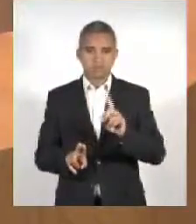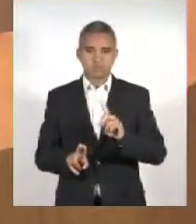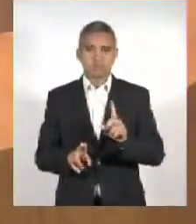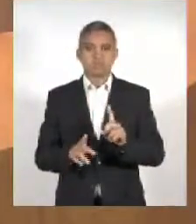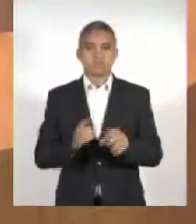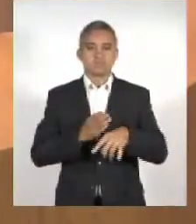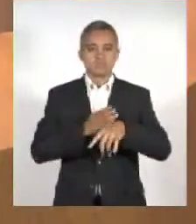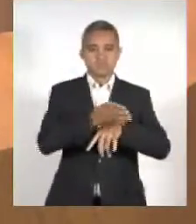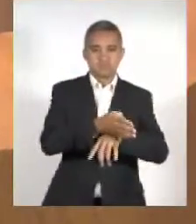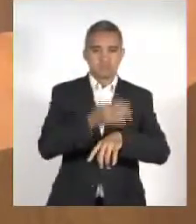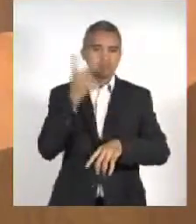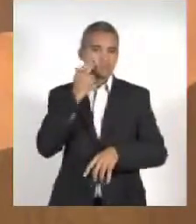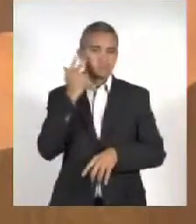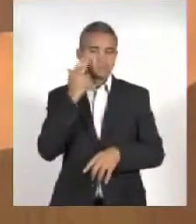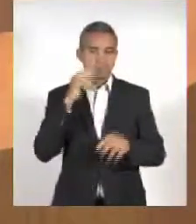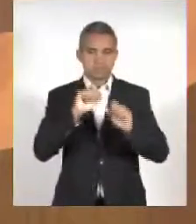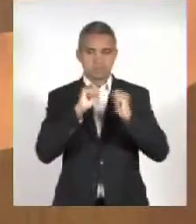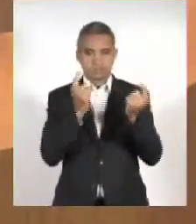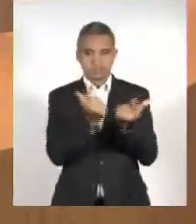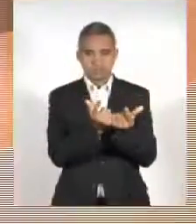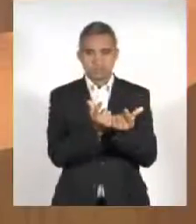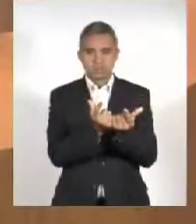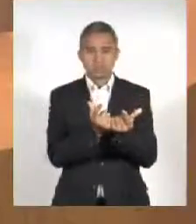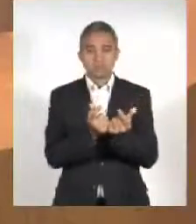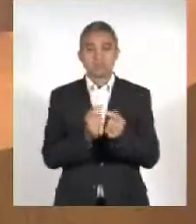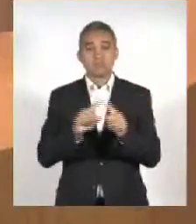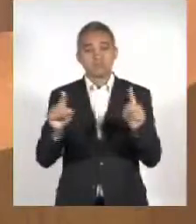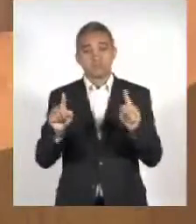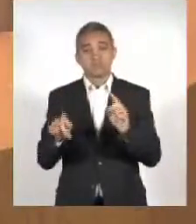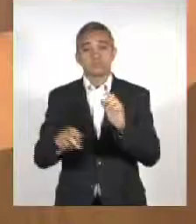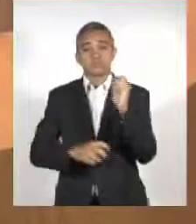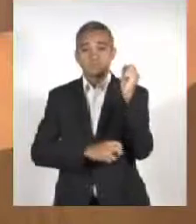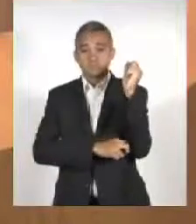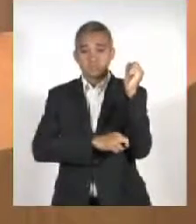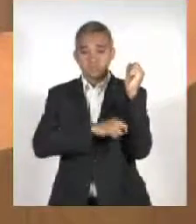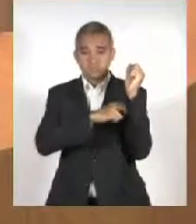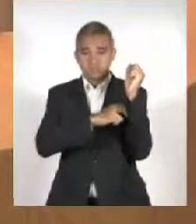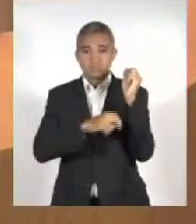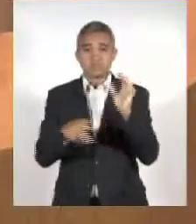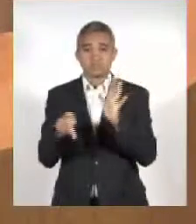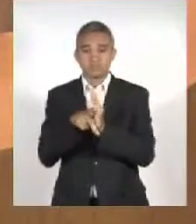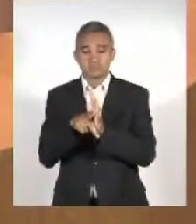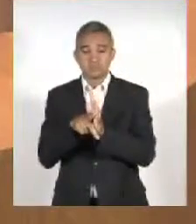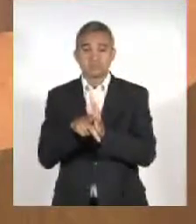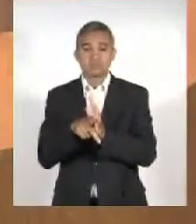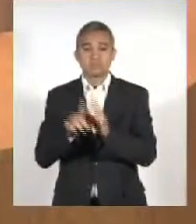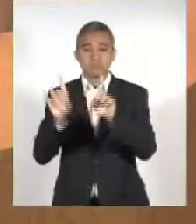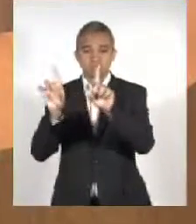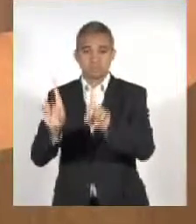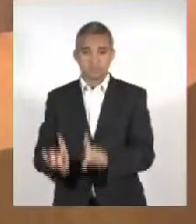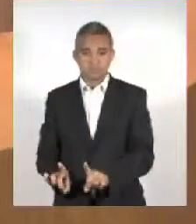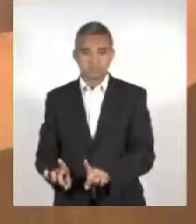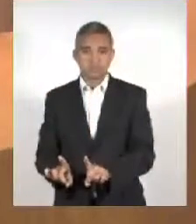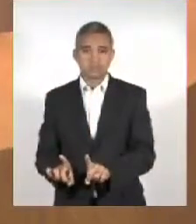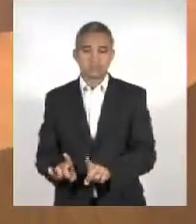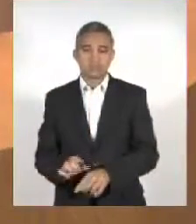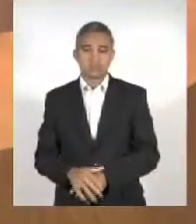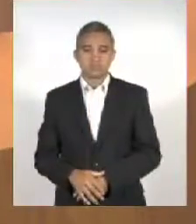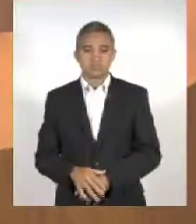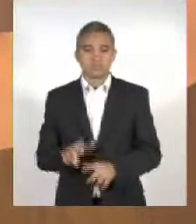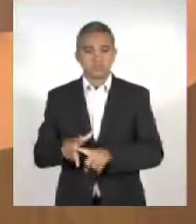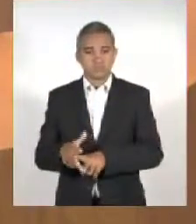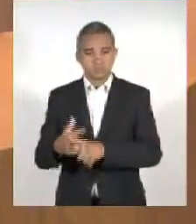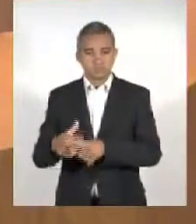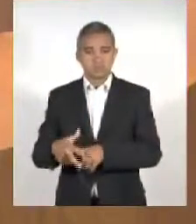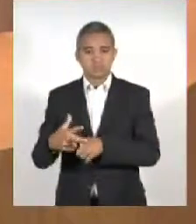acesso na parte principal da Assembleia Legislativa, mas os elevadores para pessoas com deficiência.